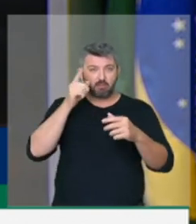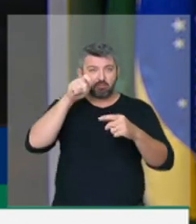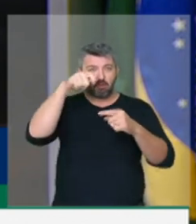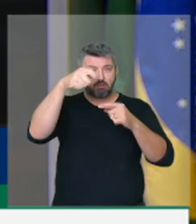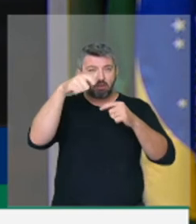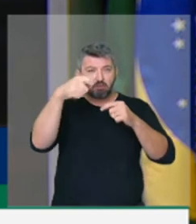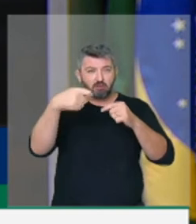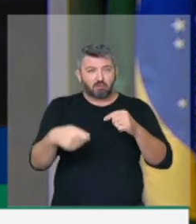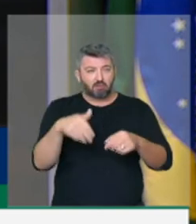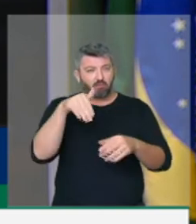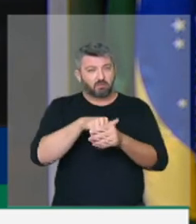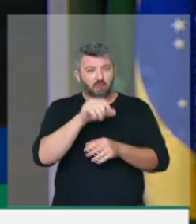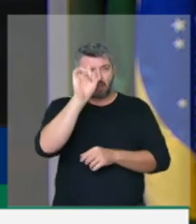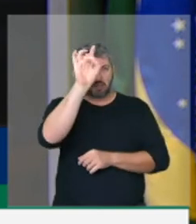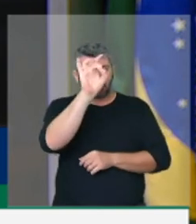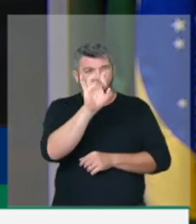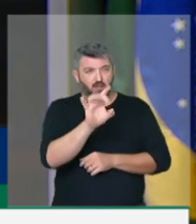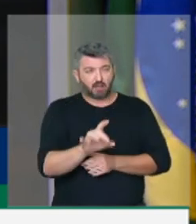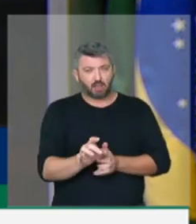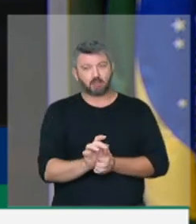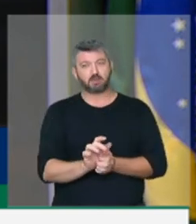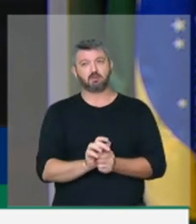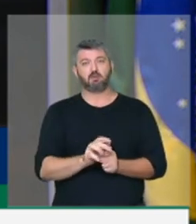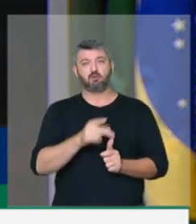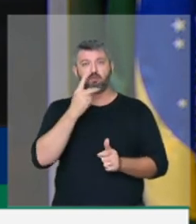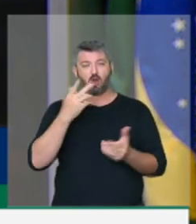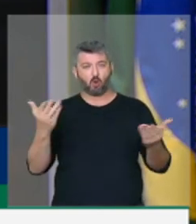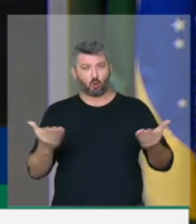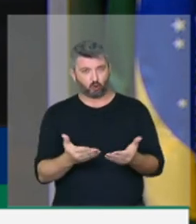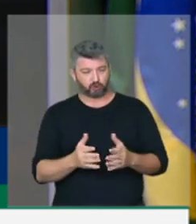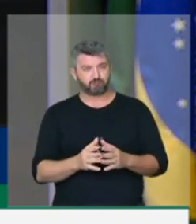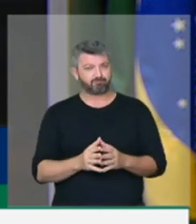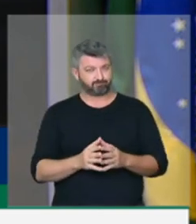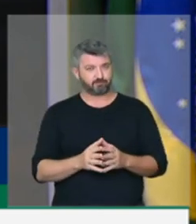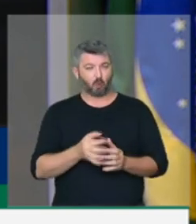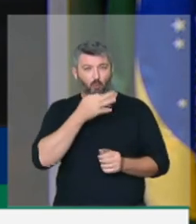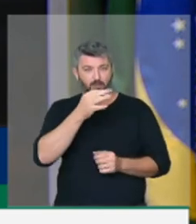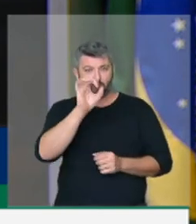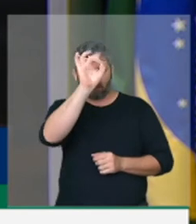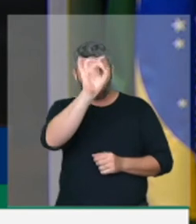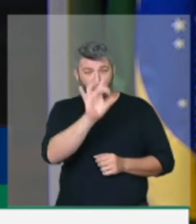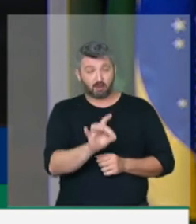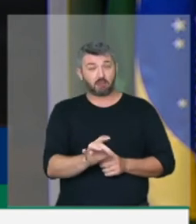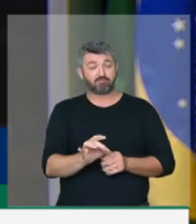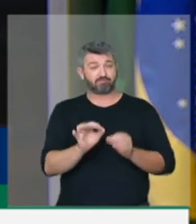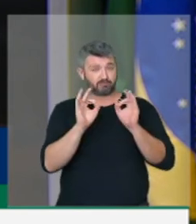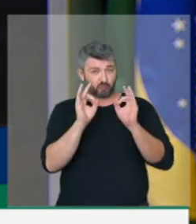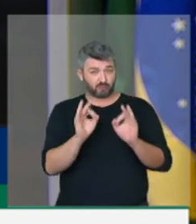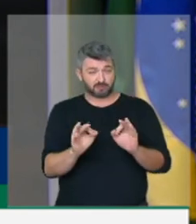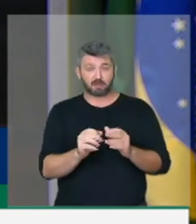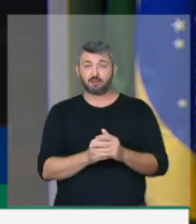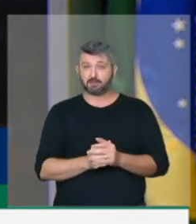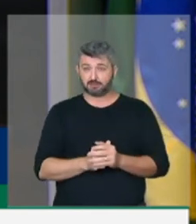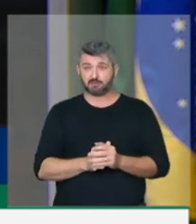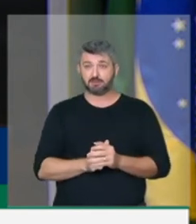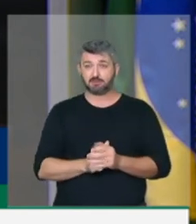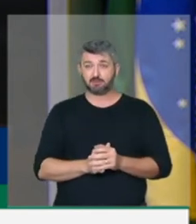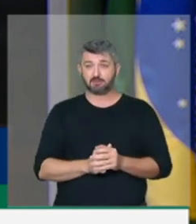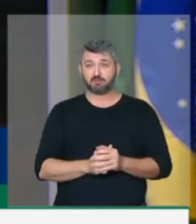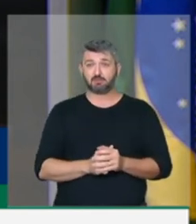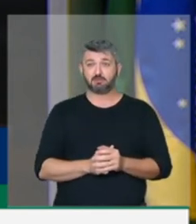que forma cada um de nós se pronunciou nessa noite. E cada um, certamente, levará para